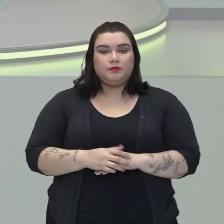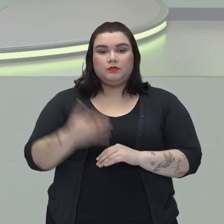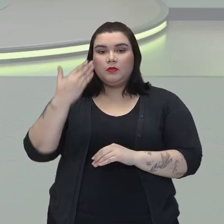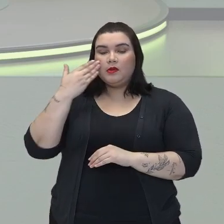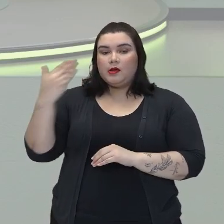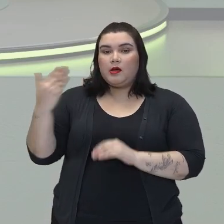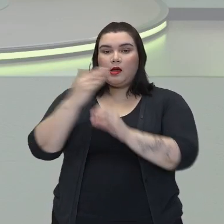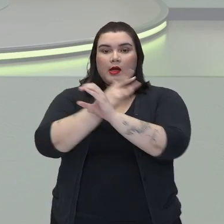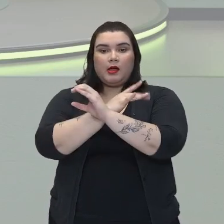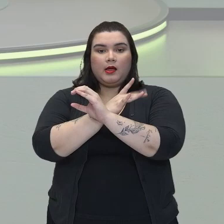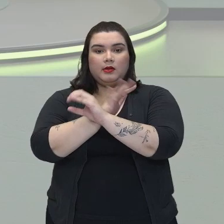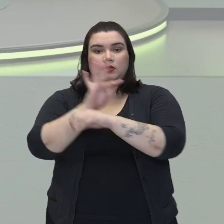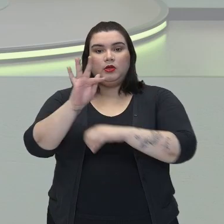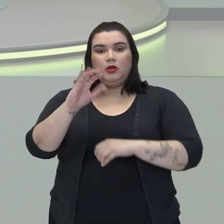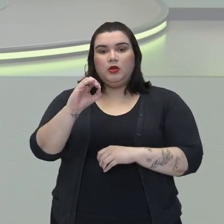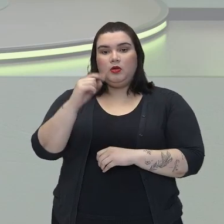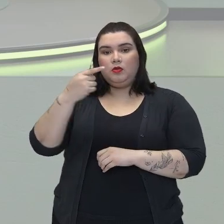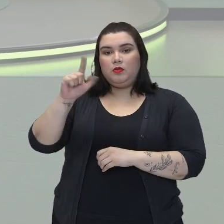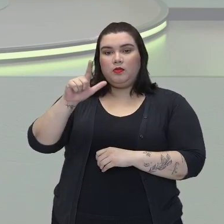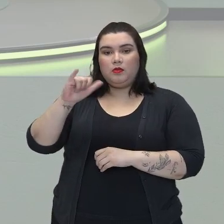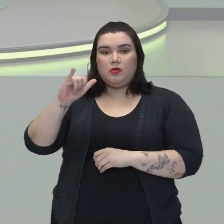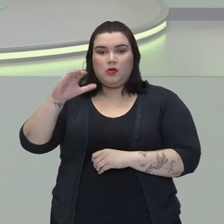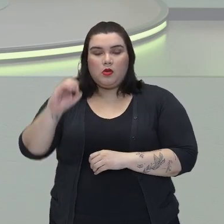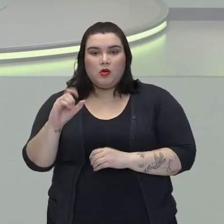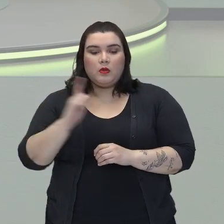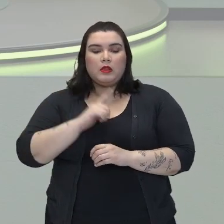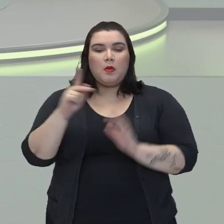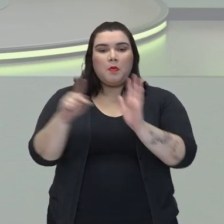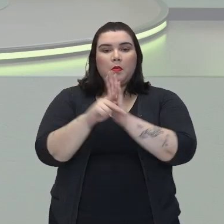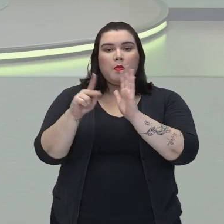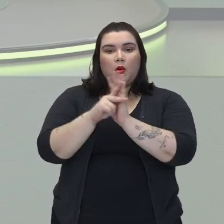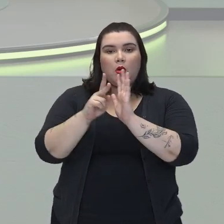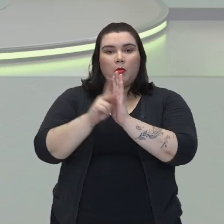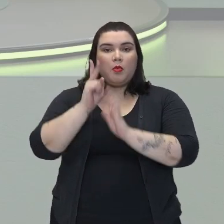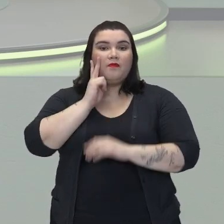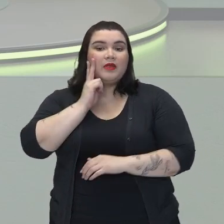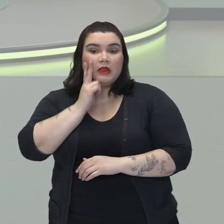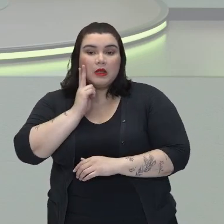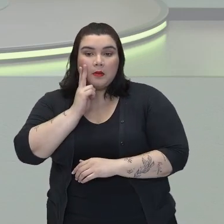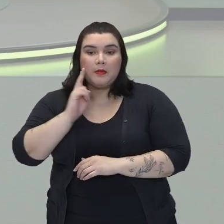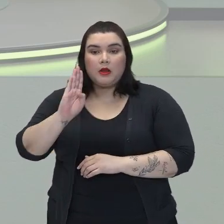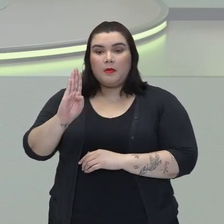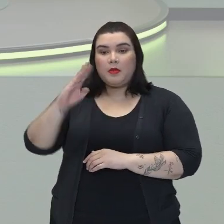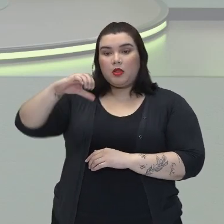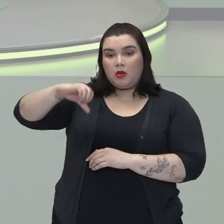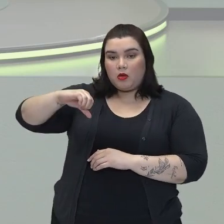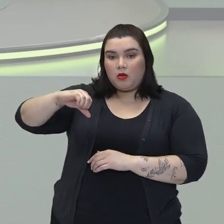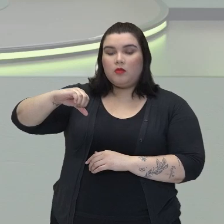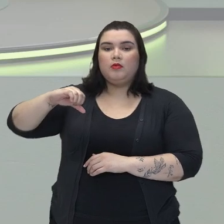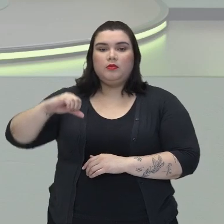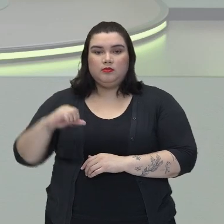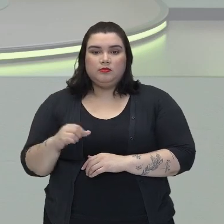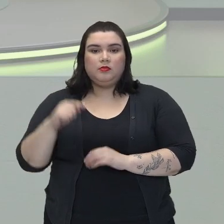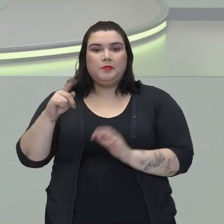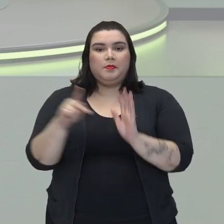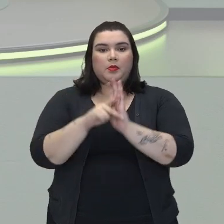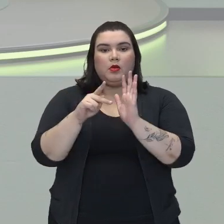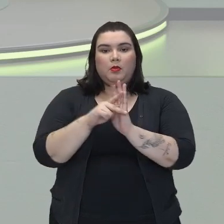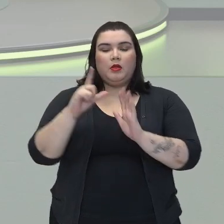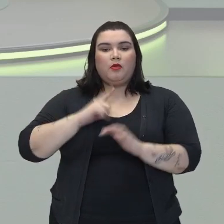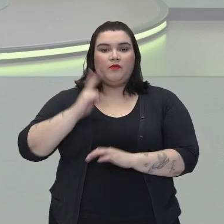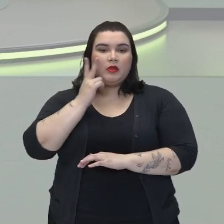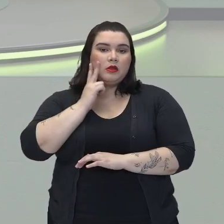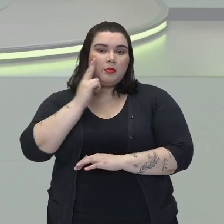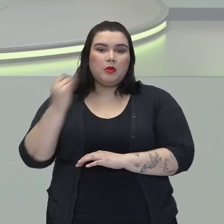fólico, né, que é encontrado na vitamina B9. O ácido fólico é uma vitamina essencial que atua como coenzima em várias